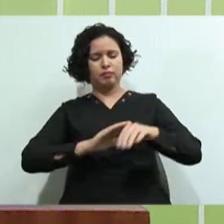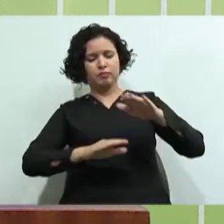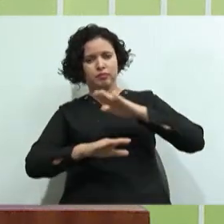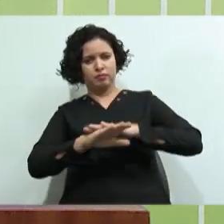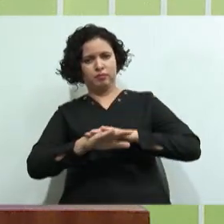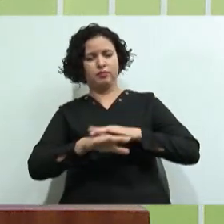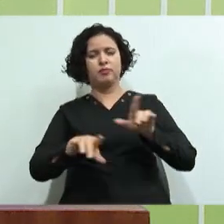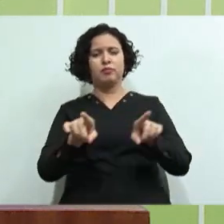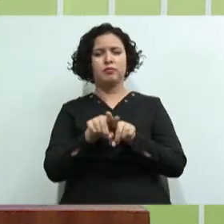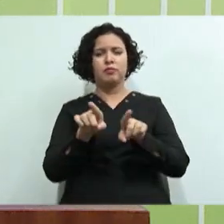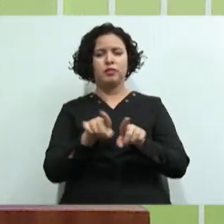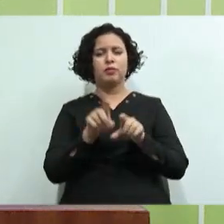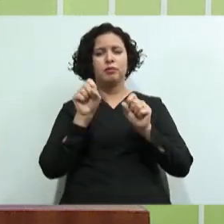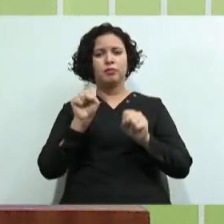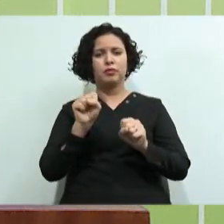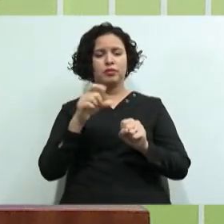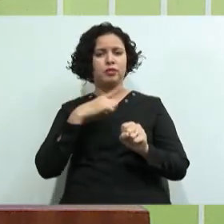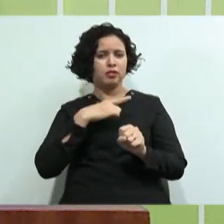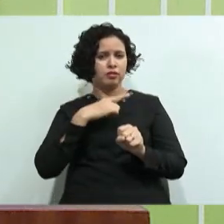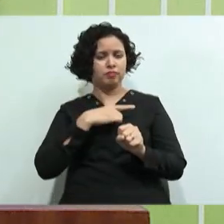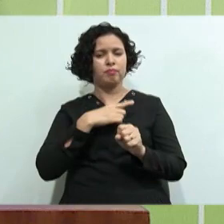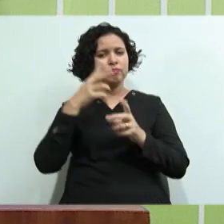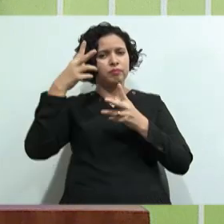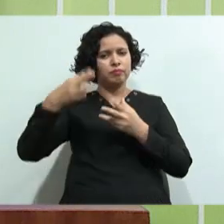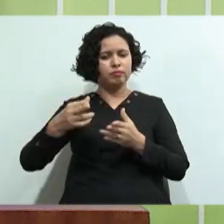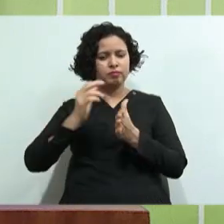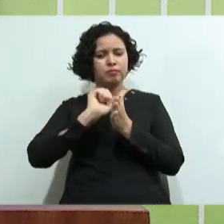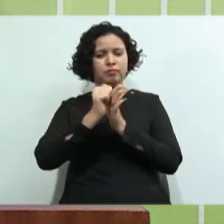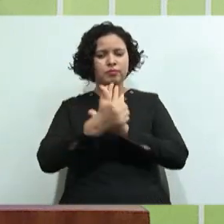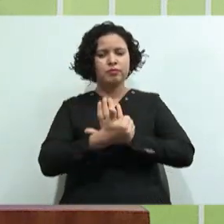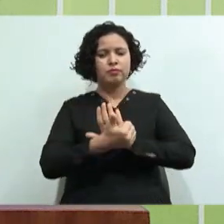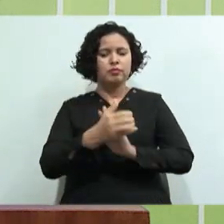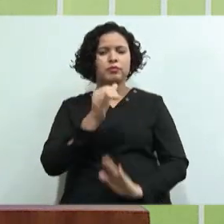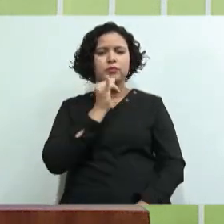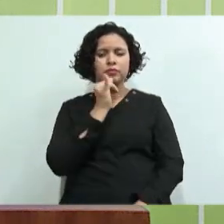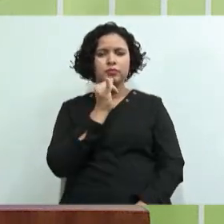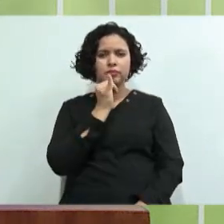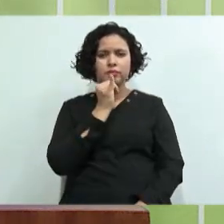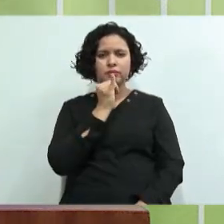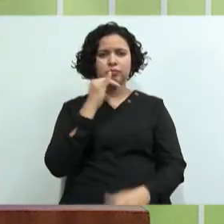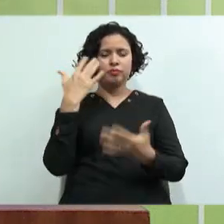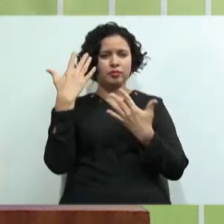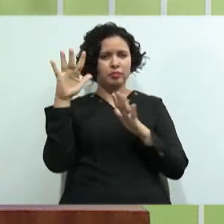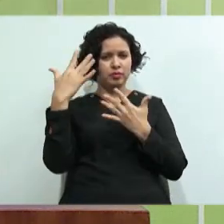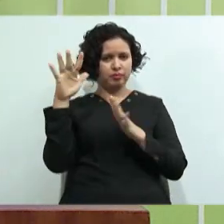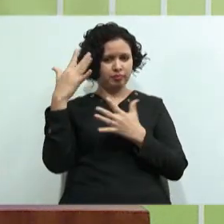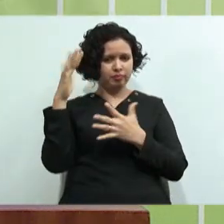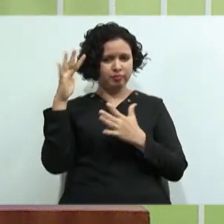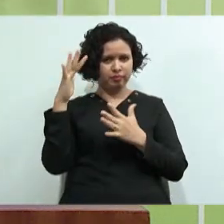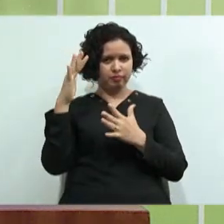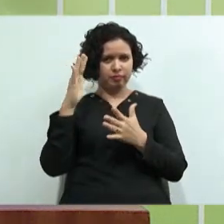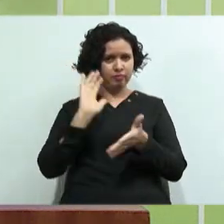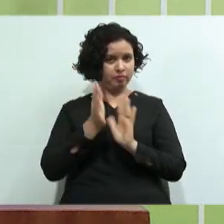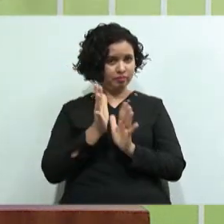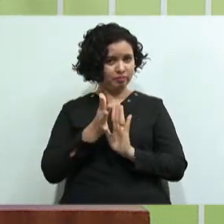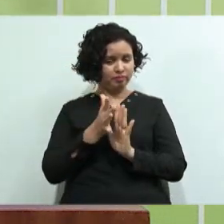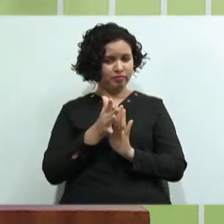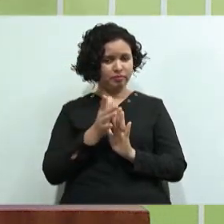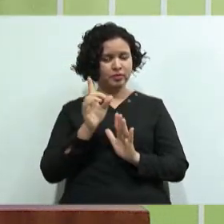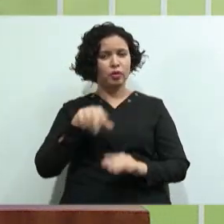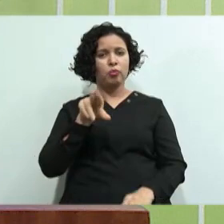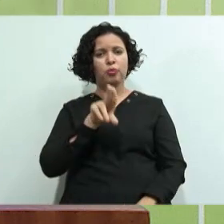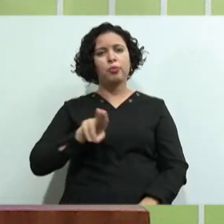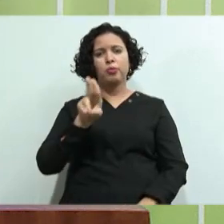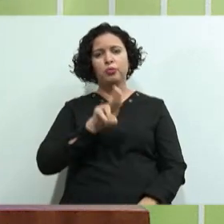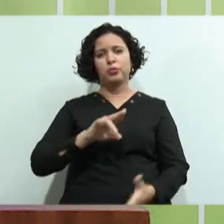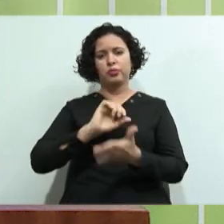ter a mesma configuração de mão, como, por exemplo, aplaudir em língua de sinais. A gente usa a